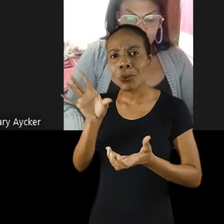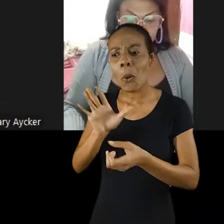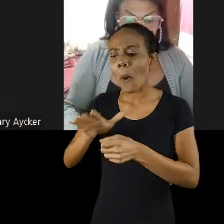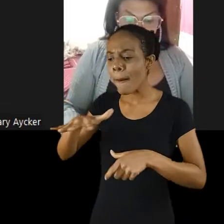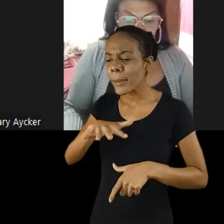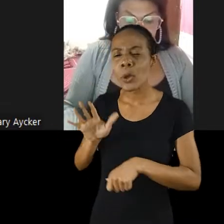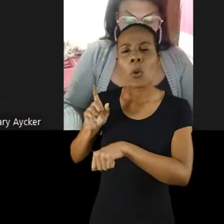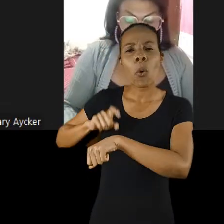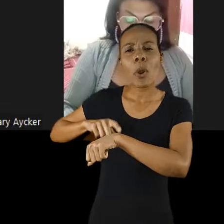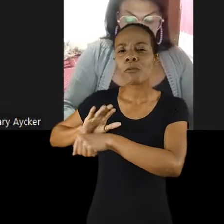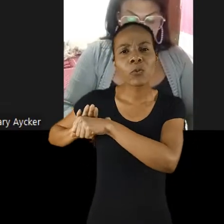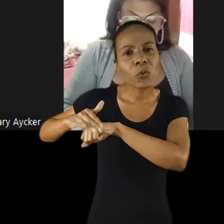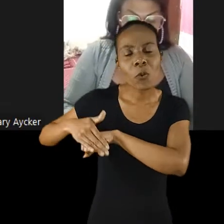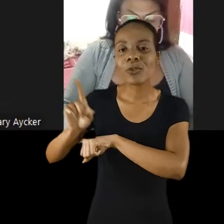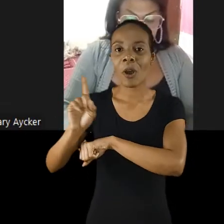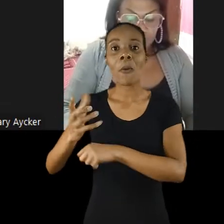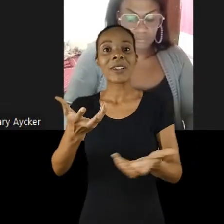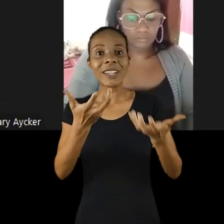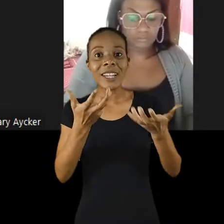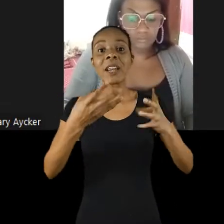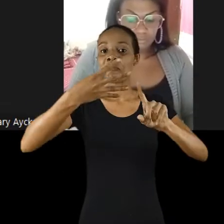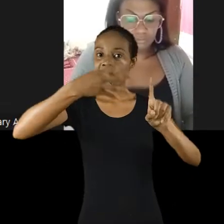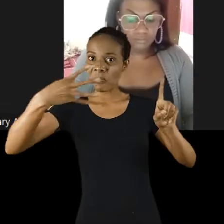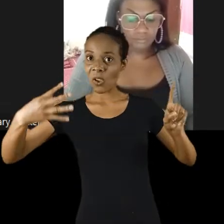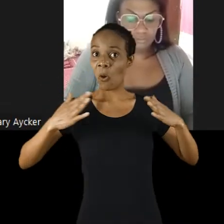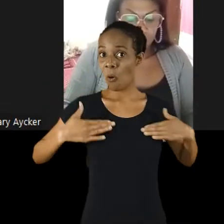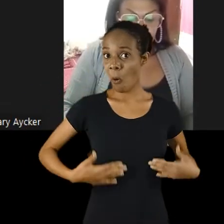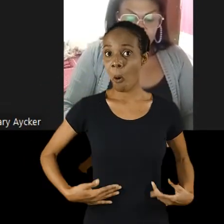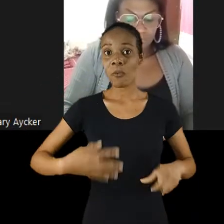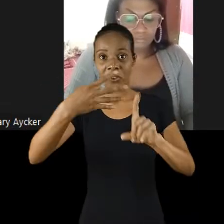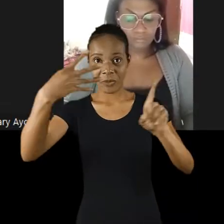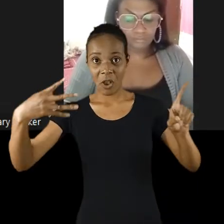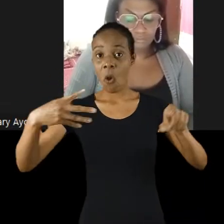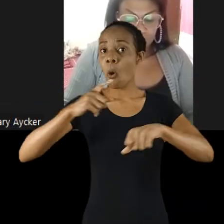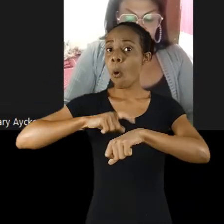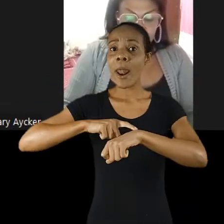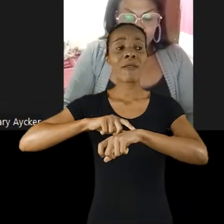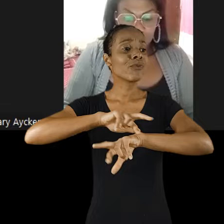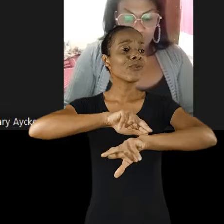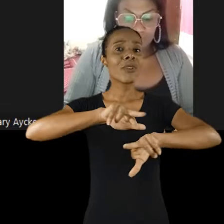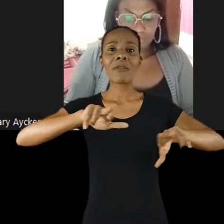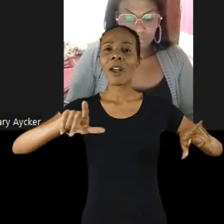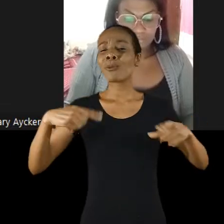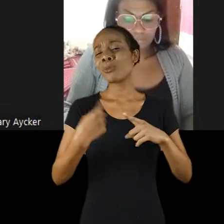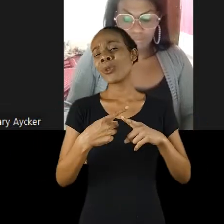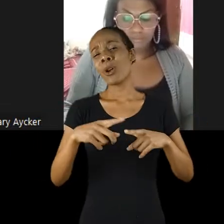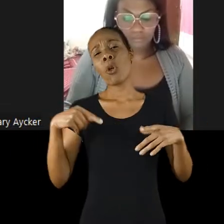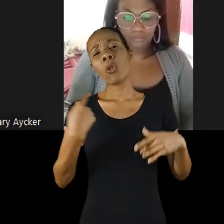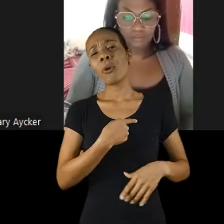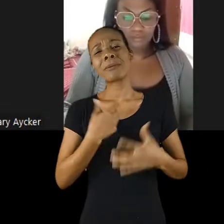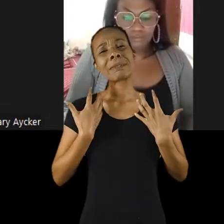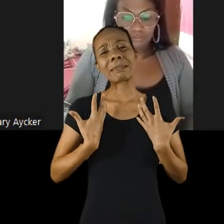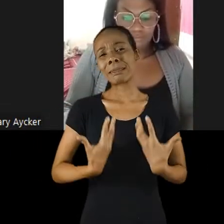com esses corpos LGBTQIA+, ocupar outros lugares em outros horários, porque a gente já tinha cansado um pouco